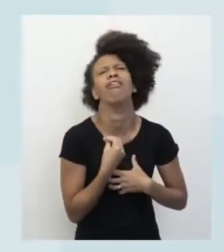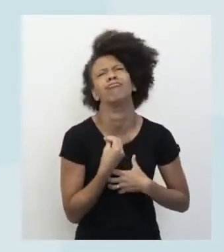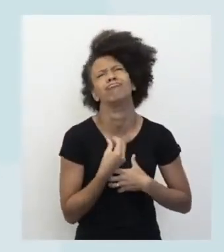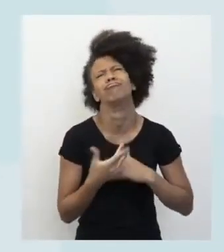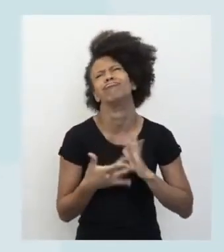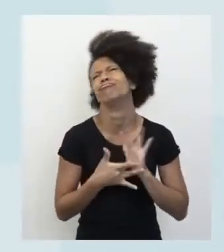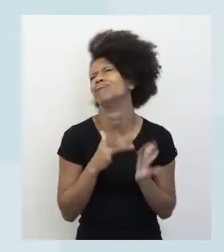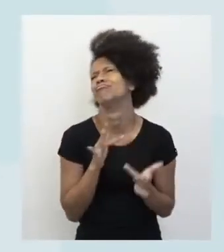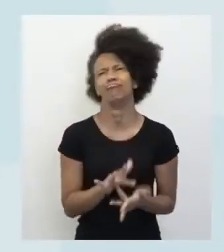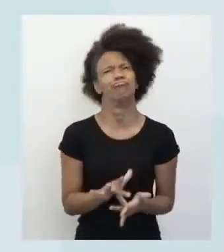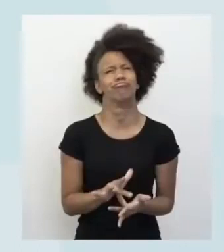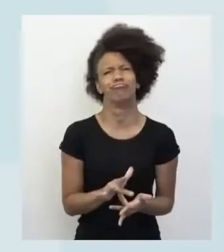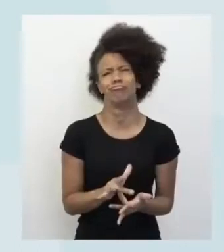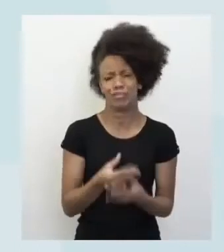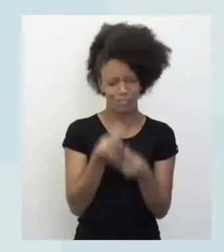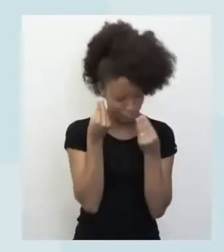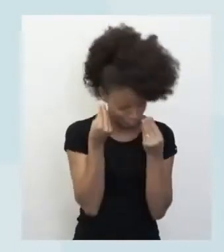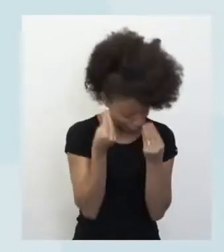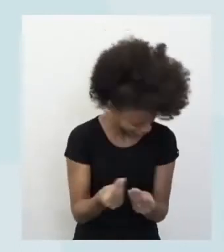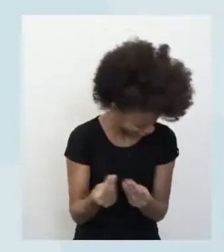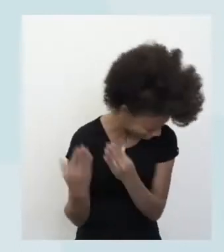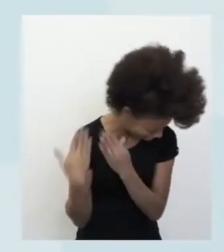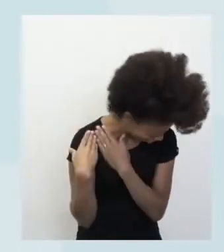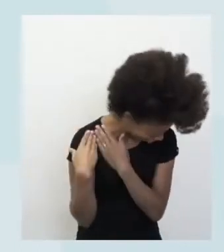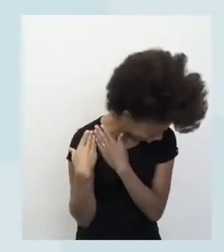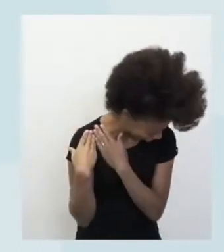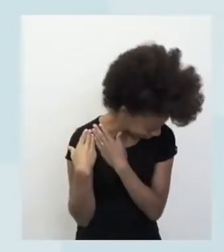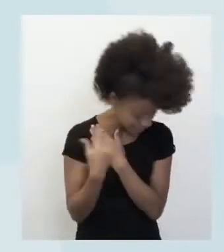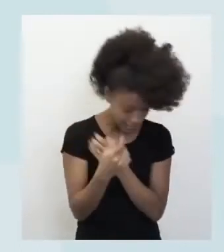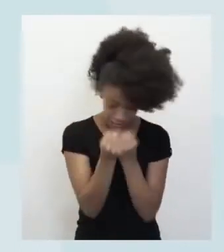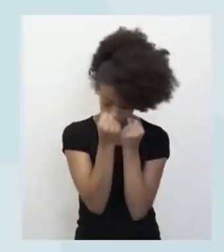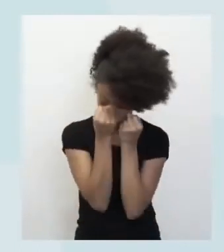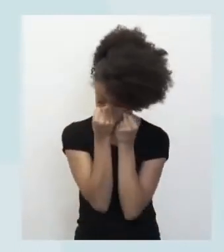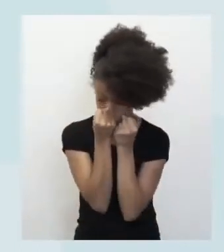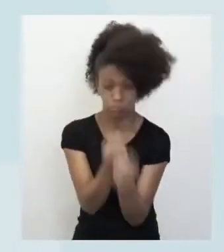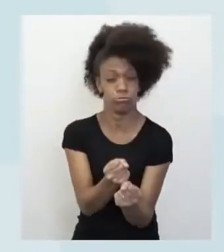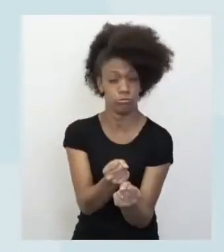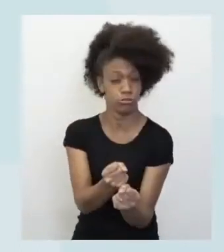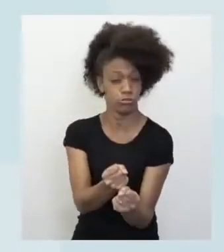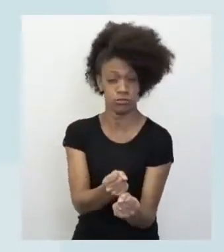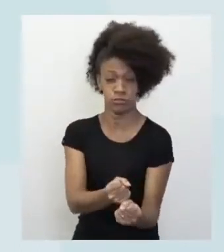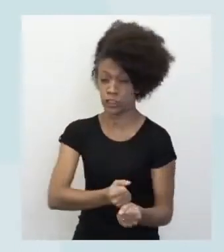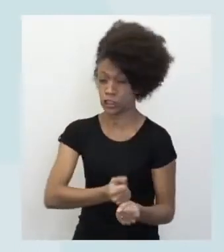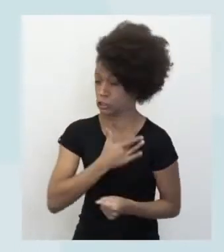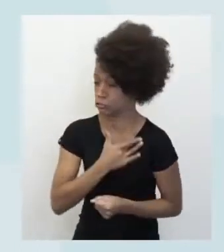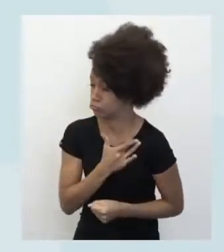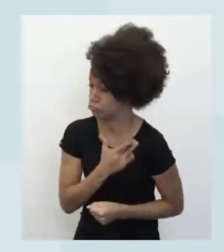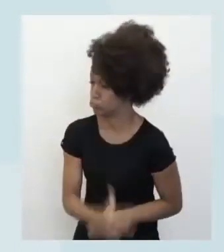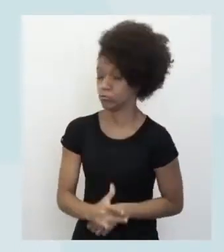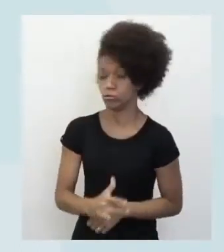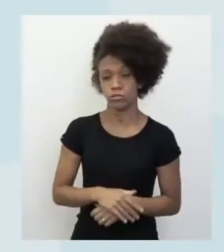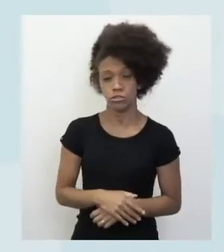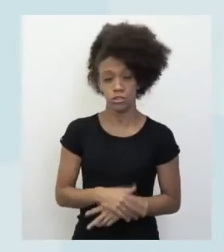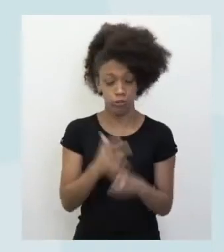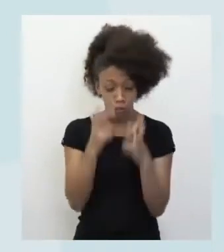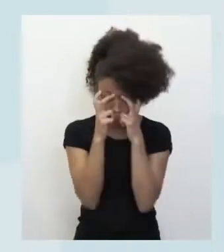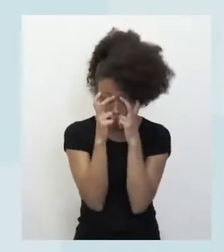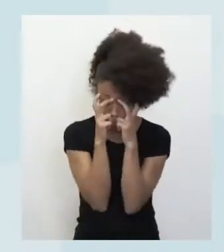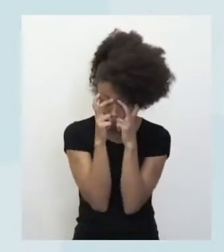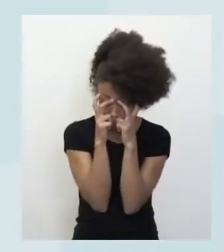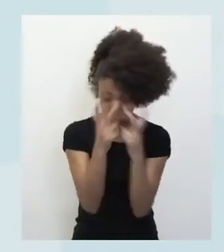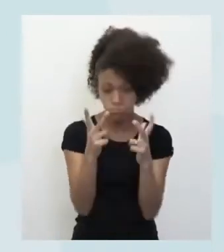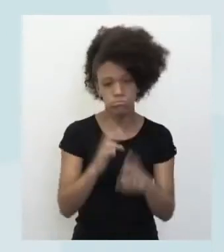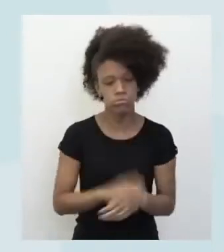Jesus, que enfadamento, e que raiva, e que tormento, que cegueira, e